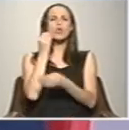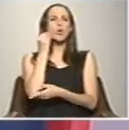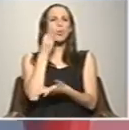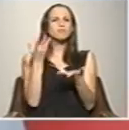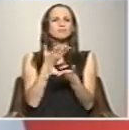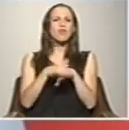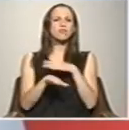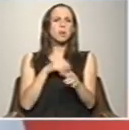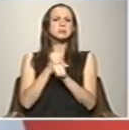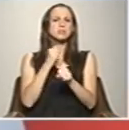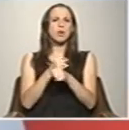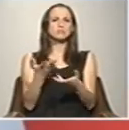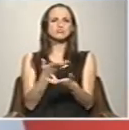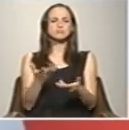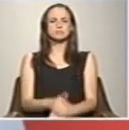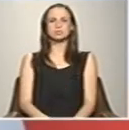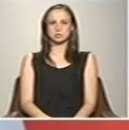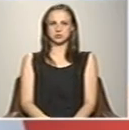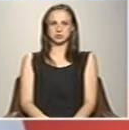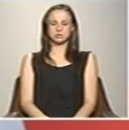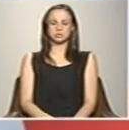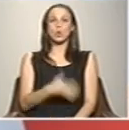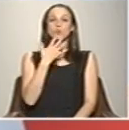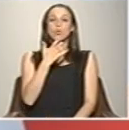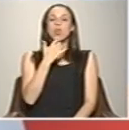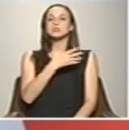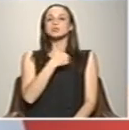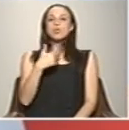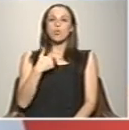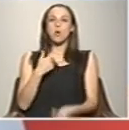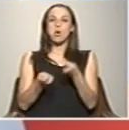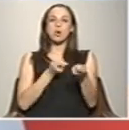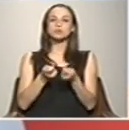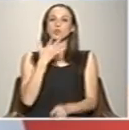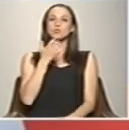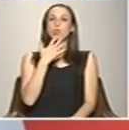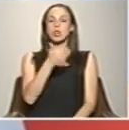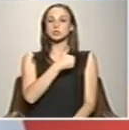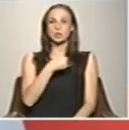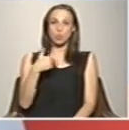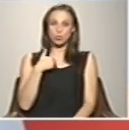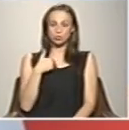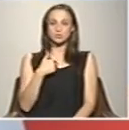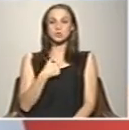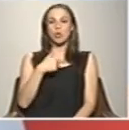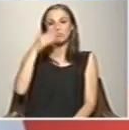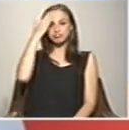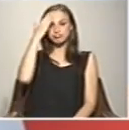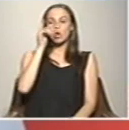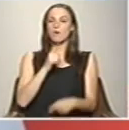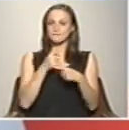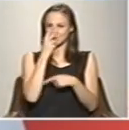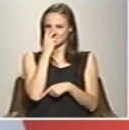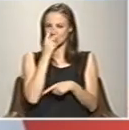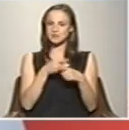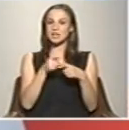colocávamos a tónica nos cuidados de saúde e na organização dos cuidados de saúde. E achei curioso, na entrevista que